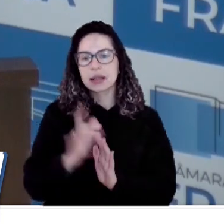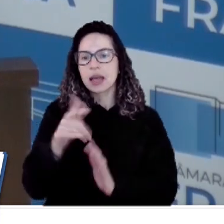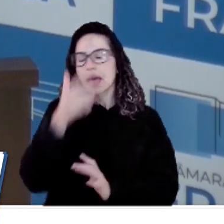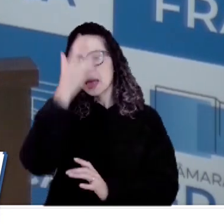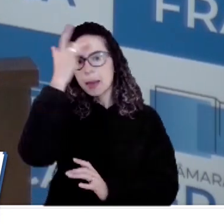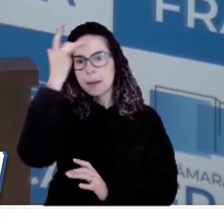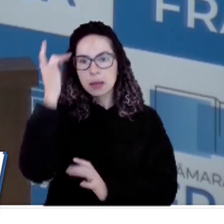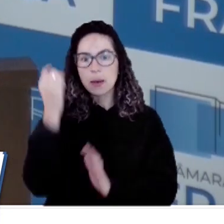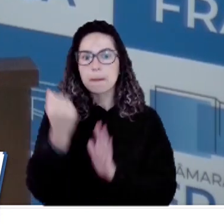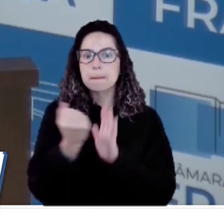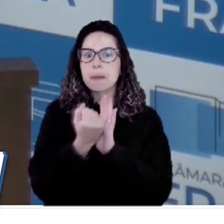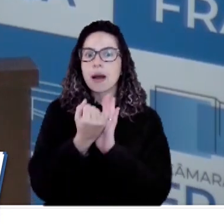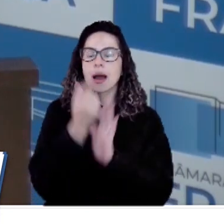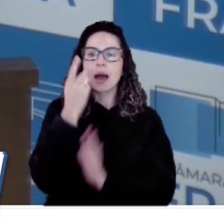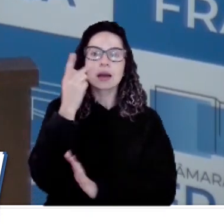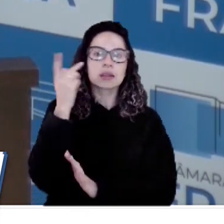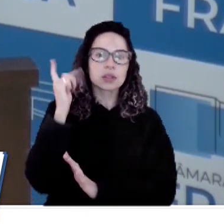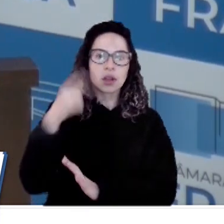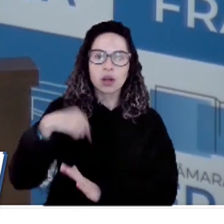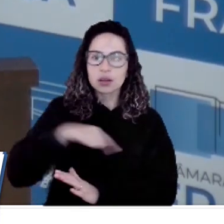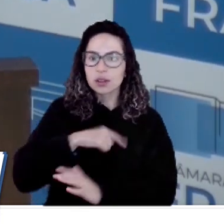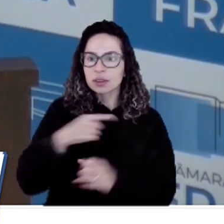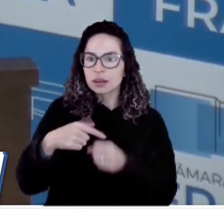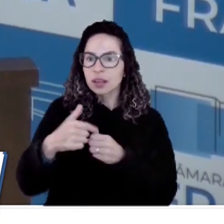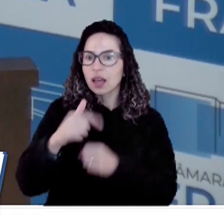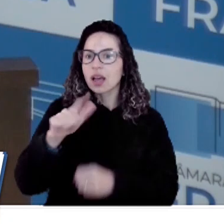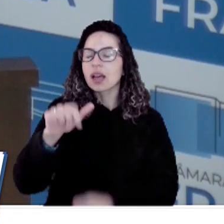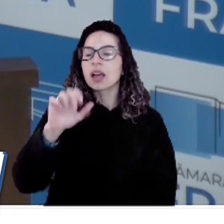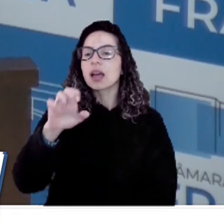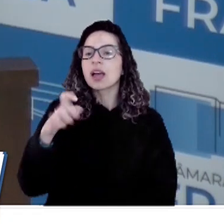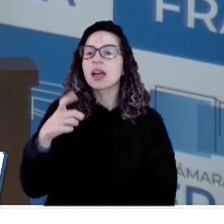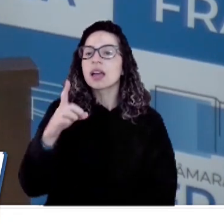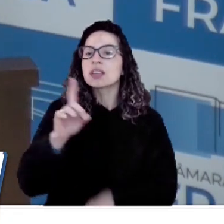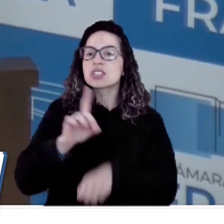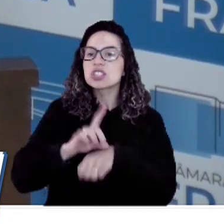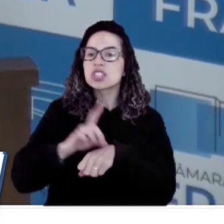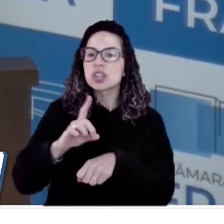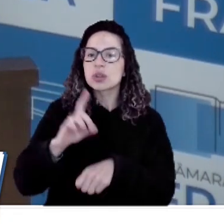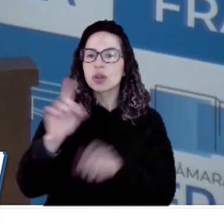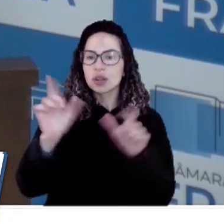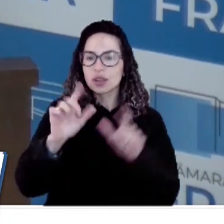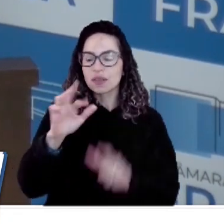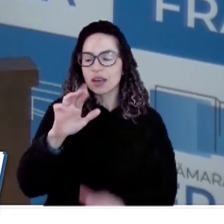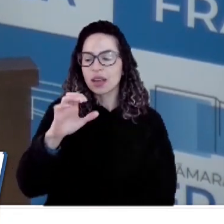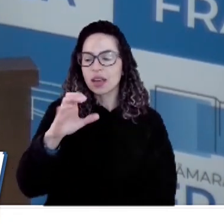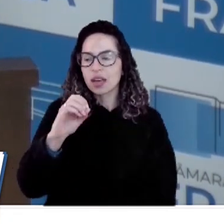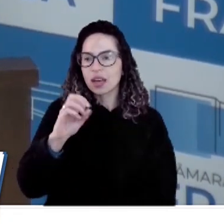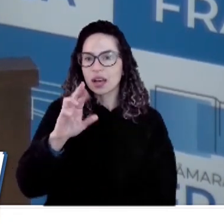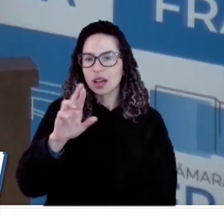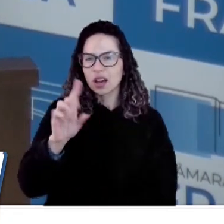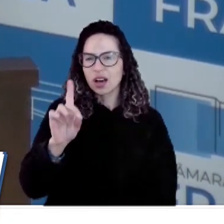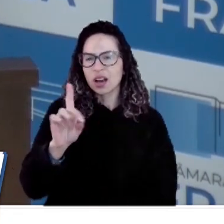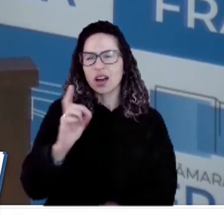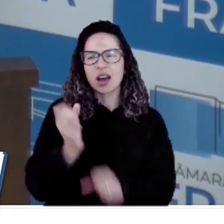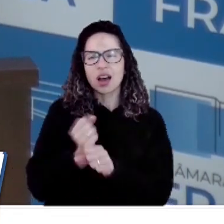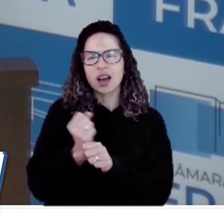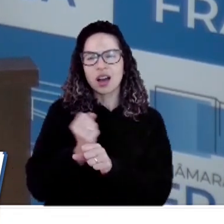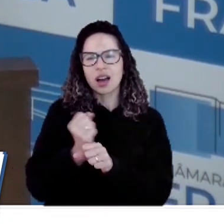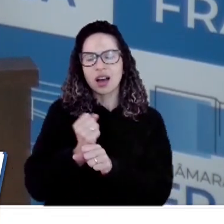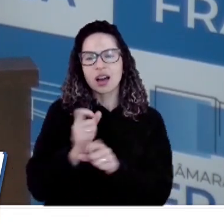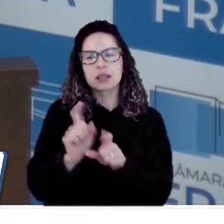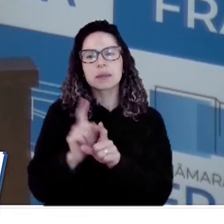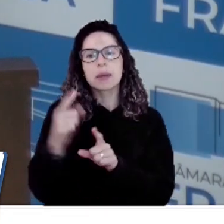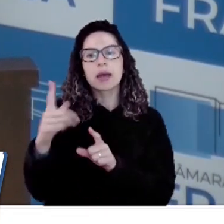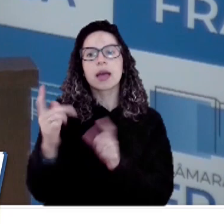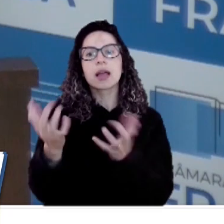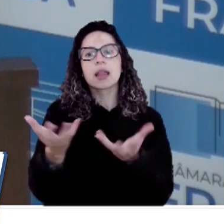que tem história na nossa cidade, que foi diretor da TV Record por muitos anos e teve um excelente trabalho na Câmara